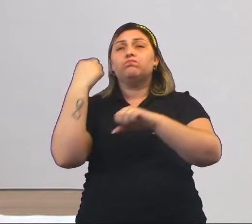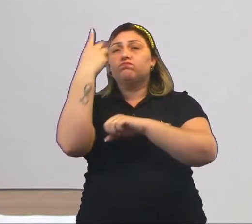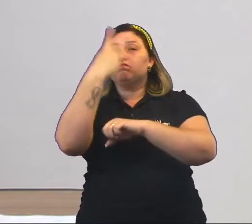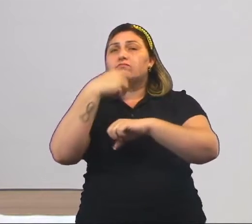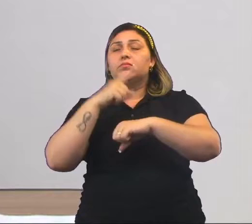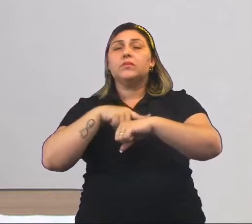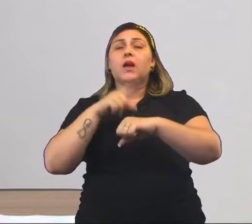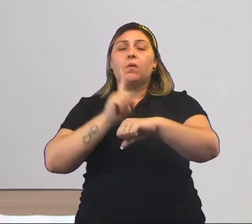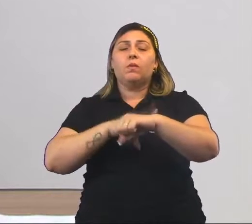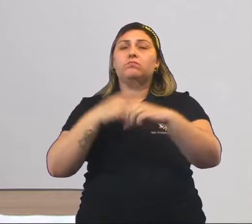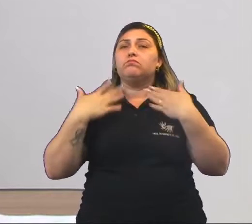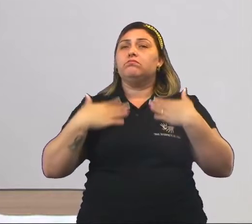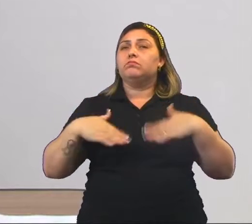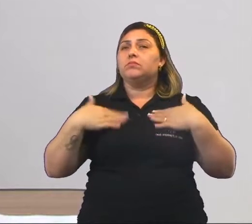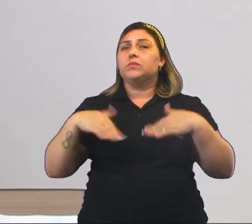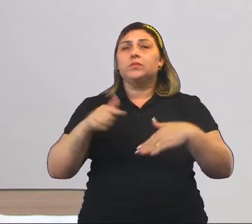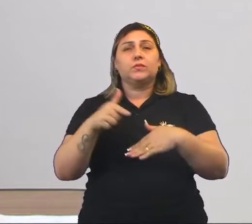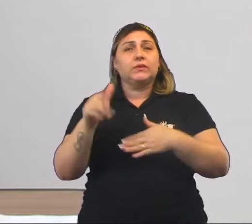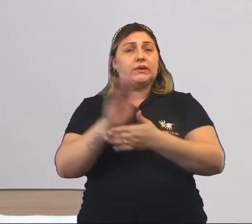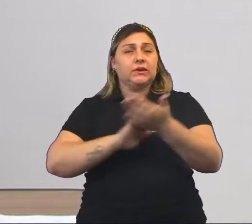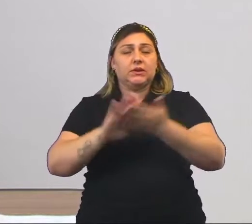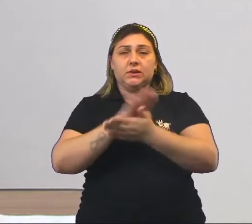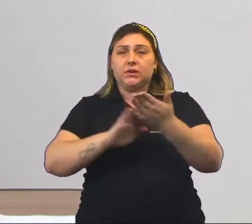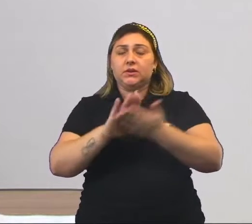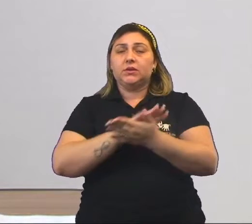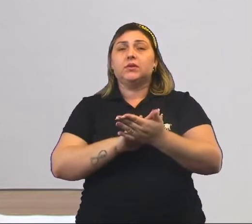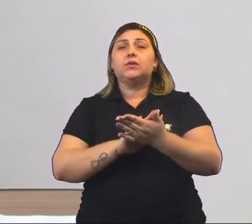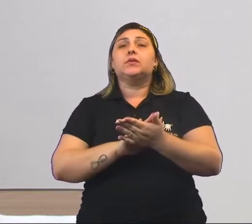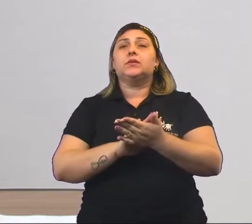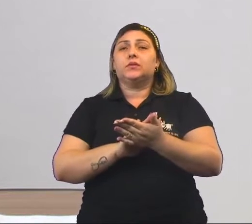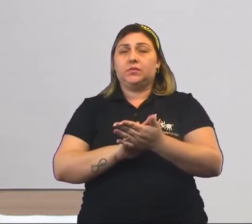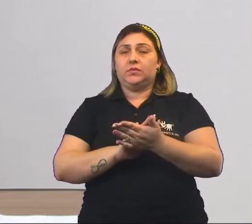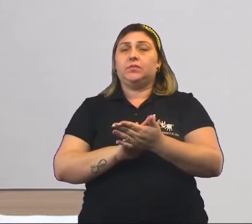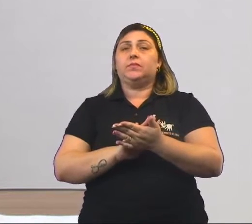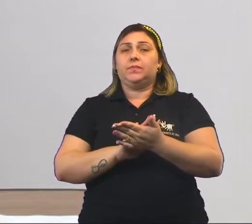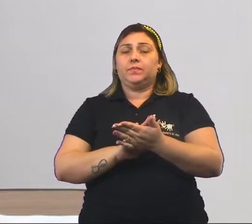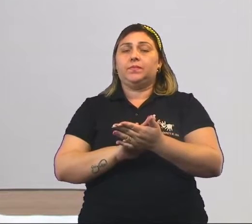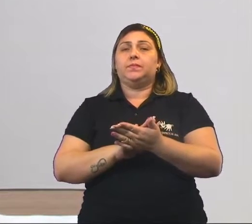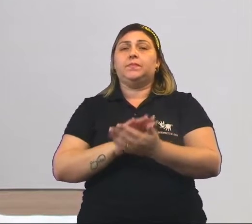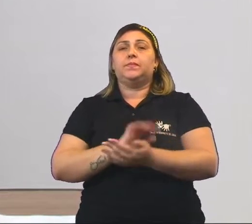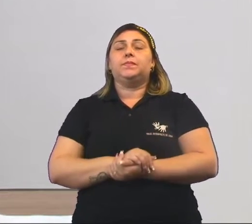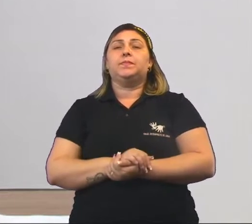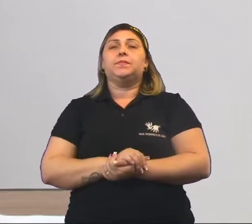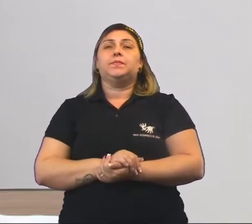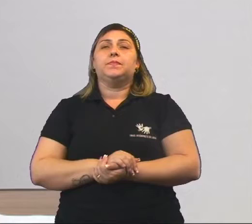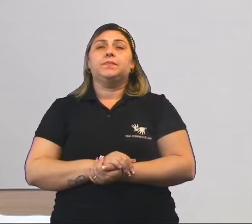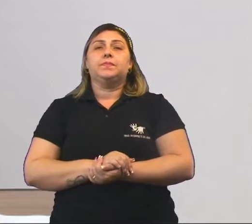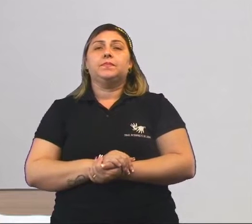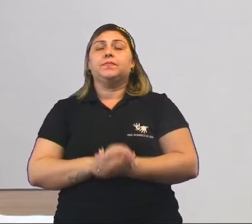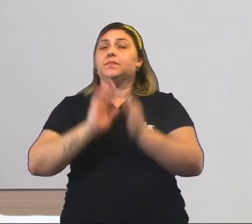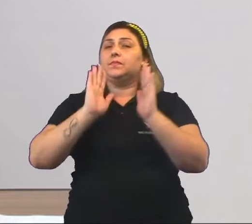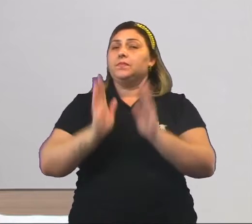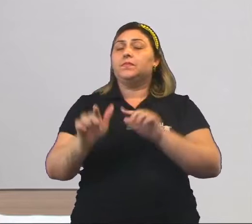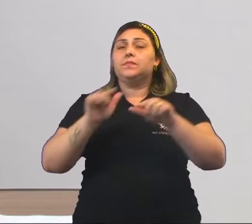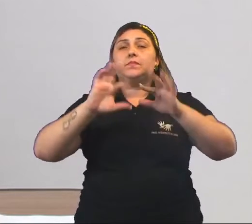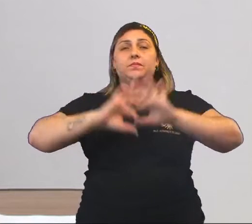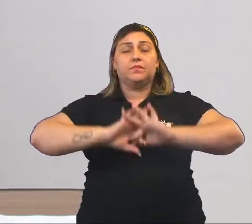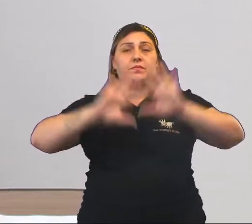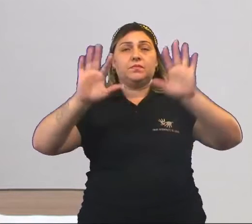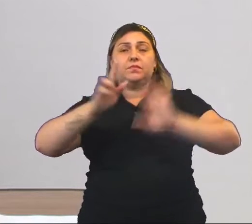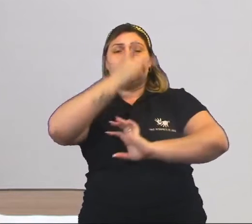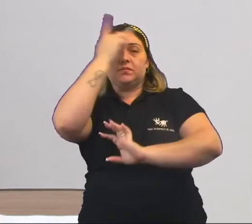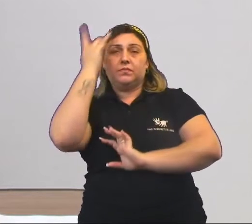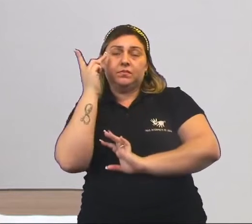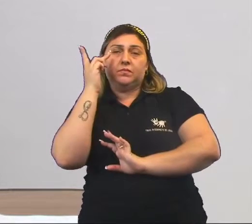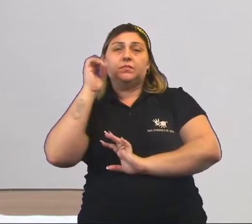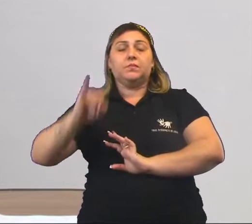horas, hora de descansar, esse tipo de trabalho. Muito menos recebiam por algum tipo de trabalho, né, escravo. Já o trabalho livre, a pessoa